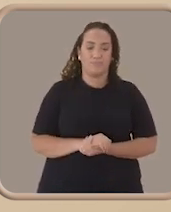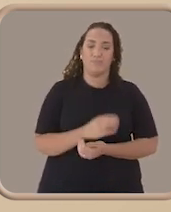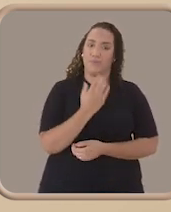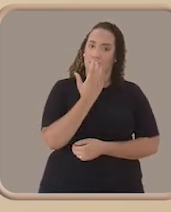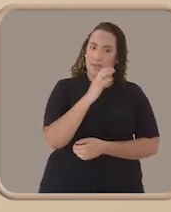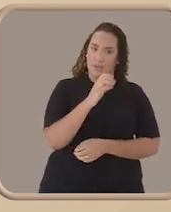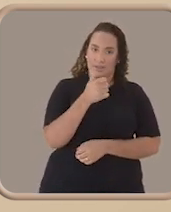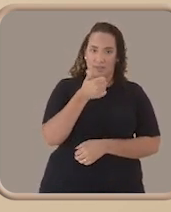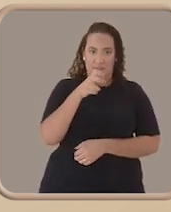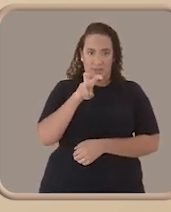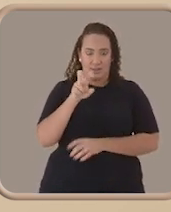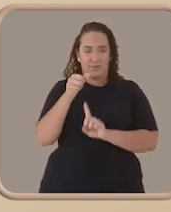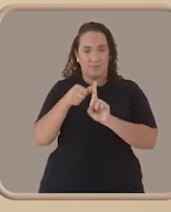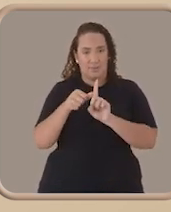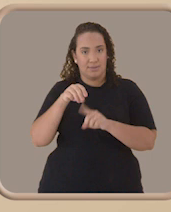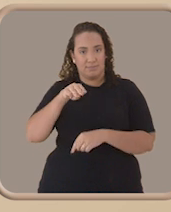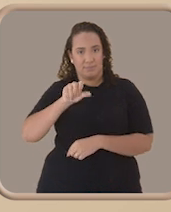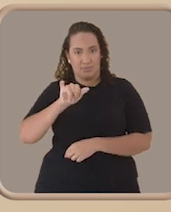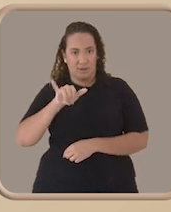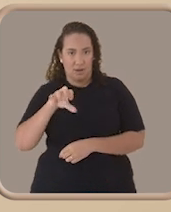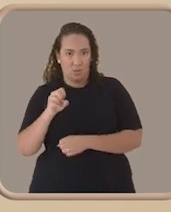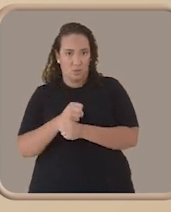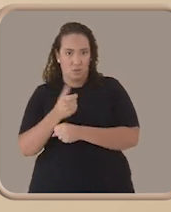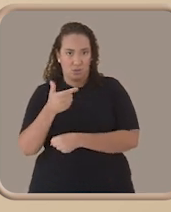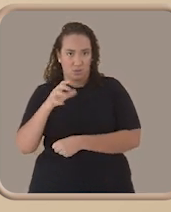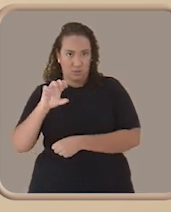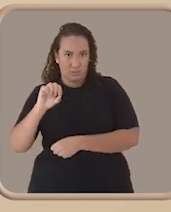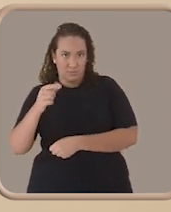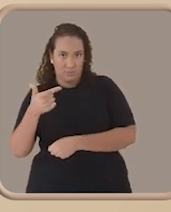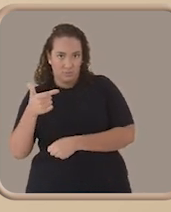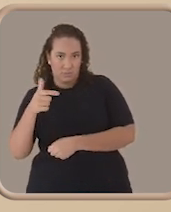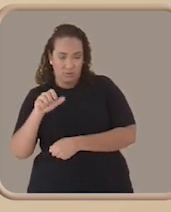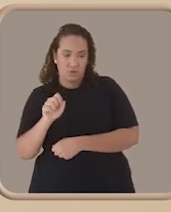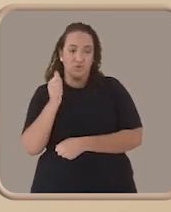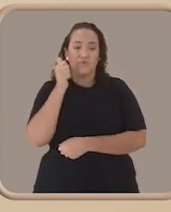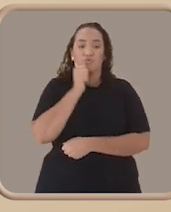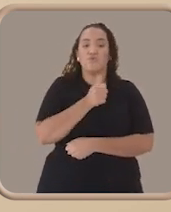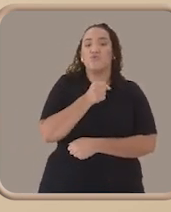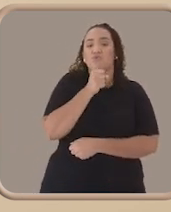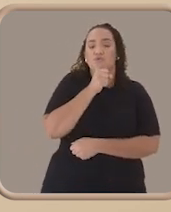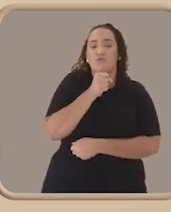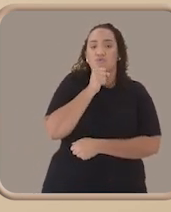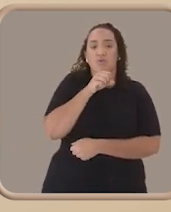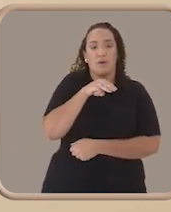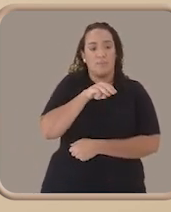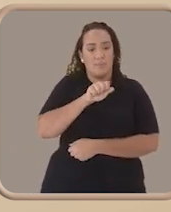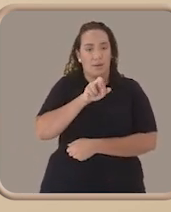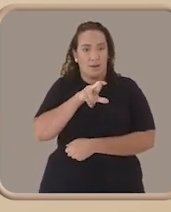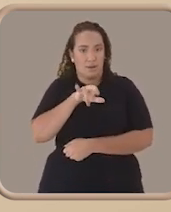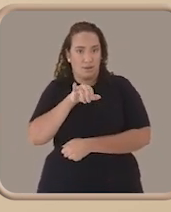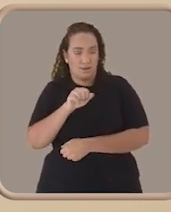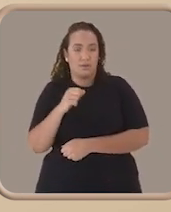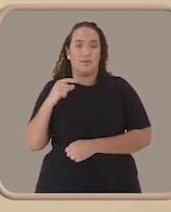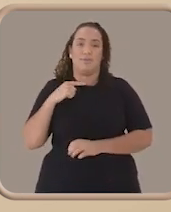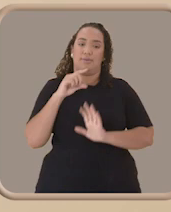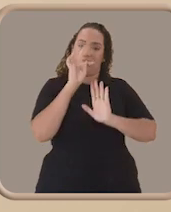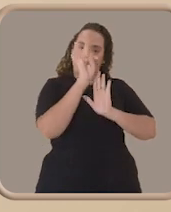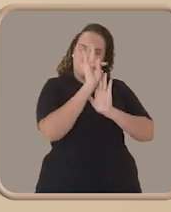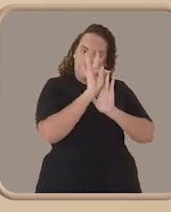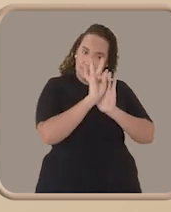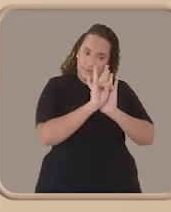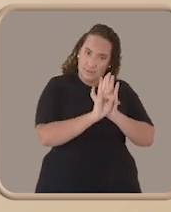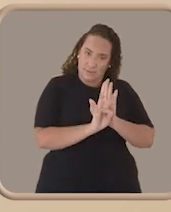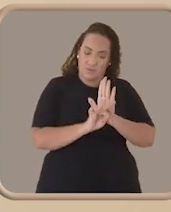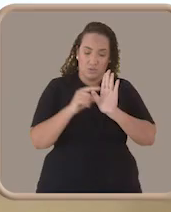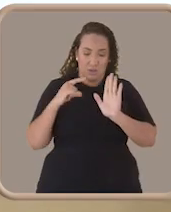maio de 2020, querida vovó Maria. O desenvolvimento inteiro da carta até